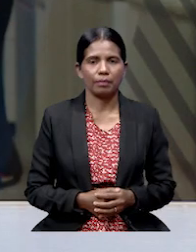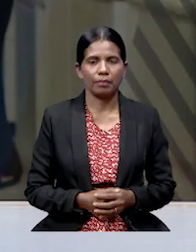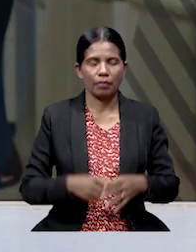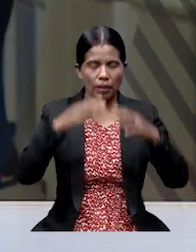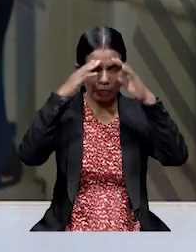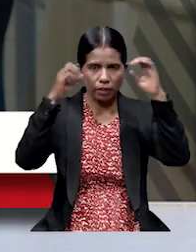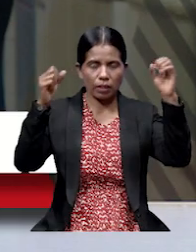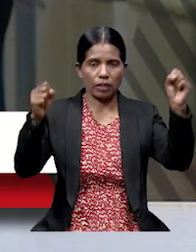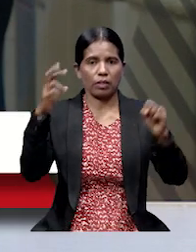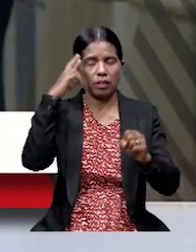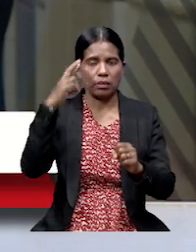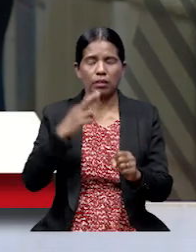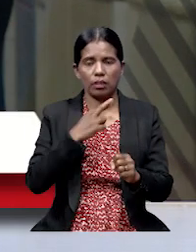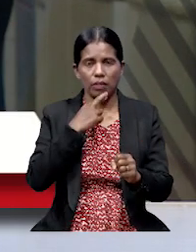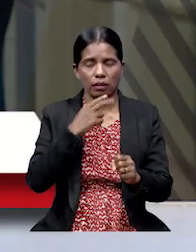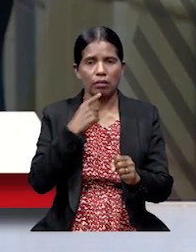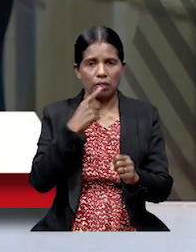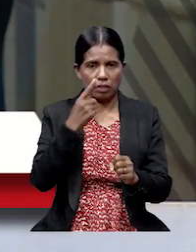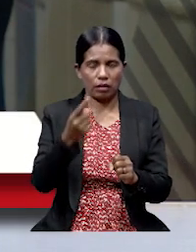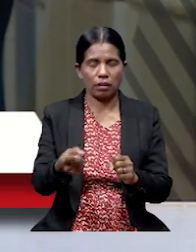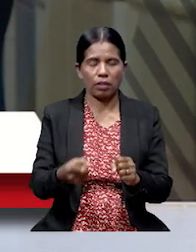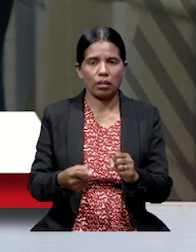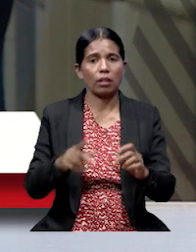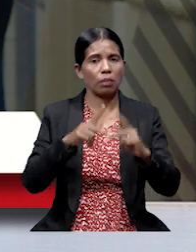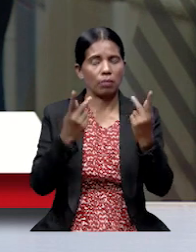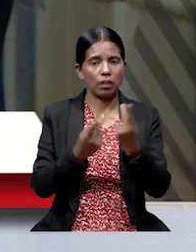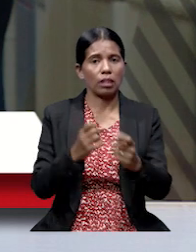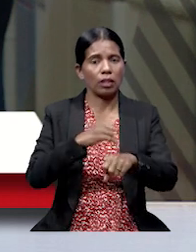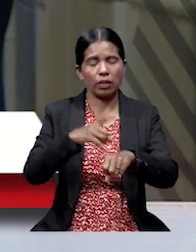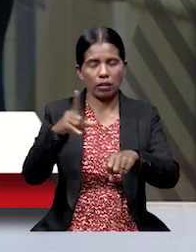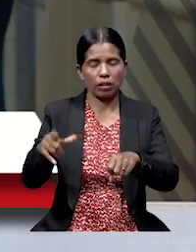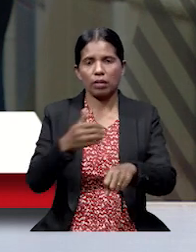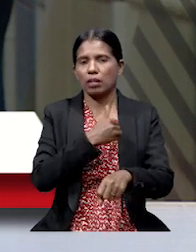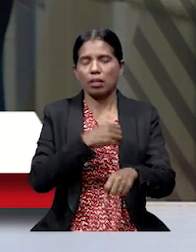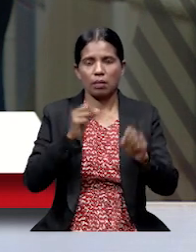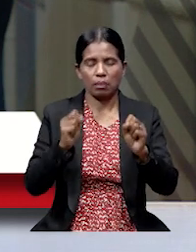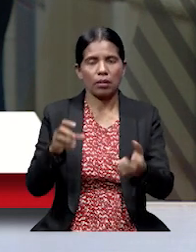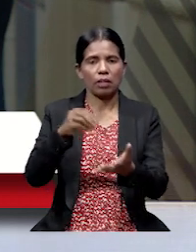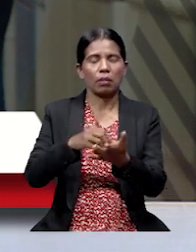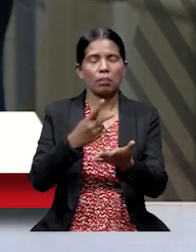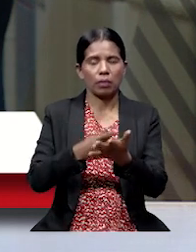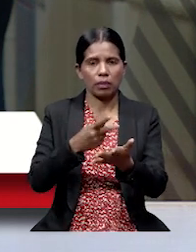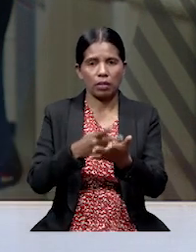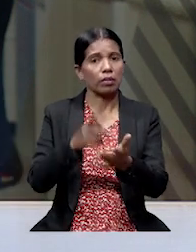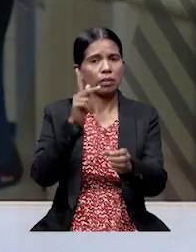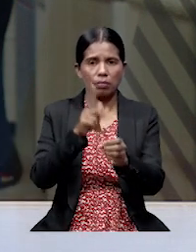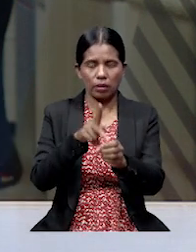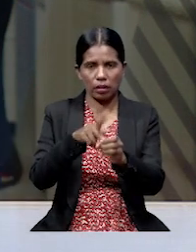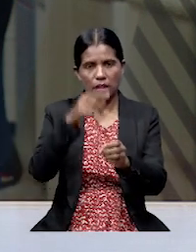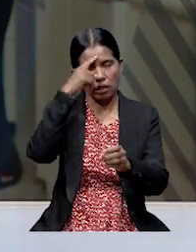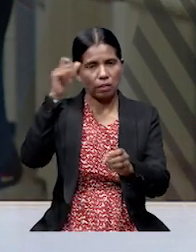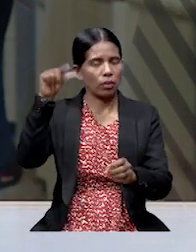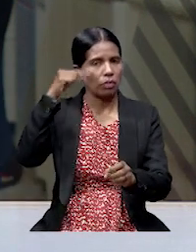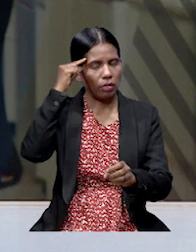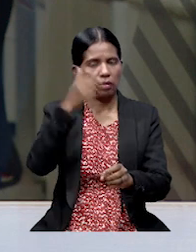Presidente eleito José Ramos Horta considera a Companhia Internacional Sira Sedagbel investe para o projeto Greater Sunrise, também o governo